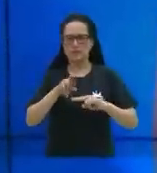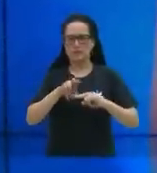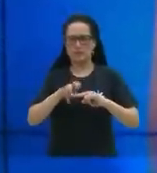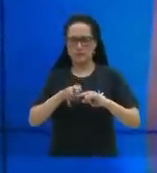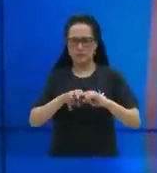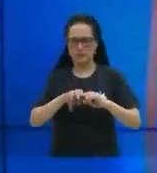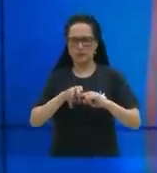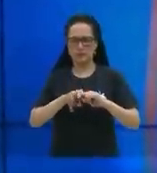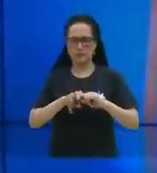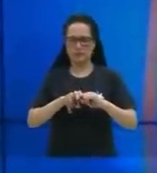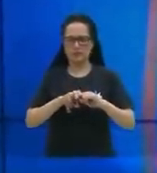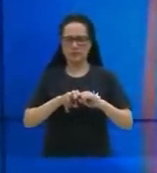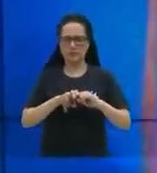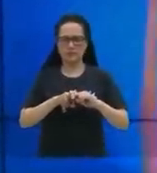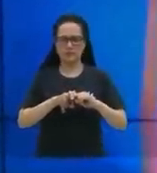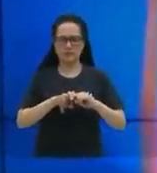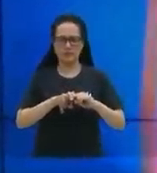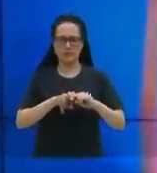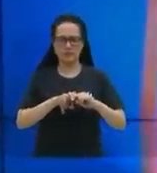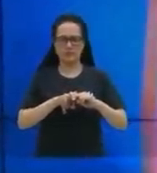assentando.